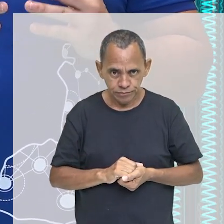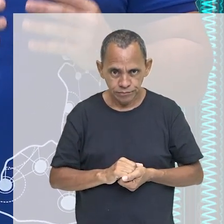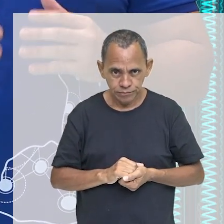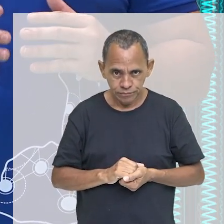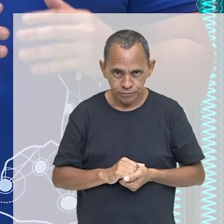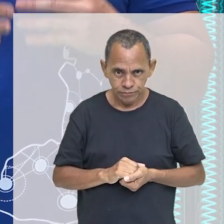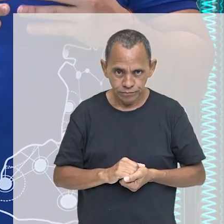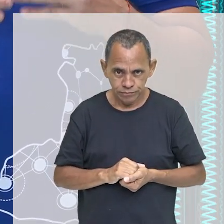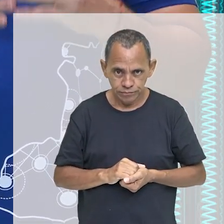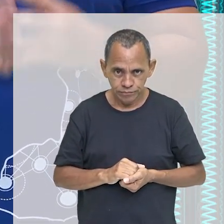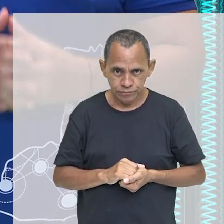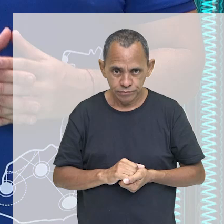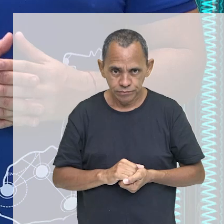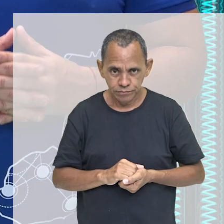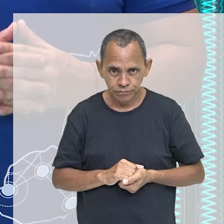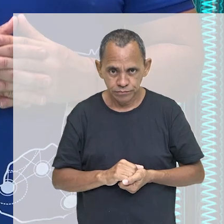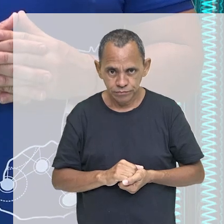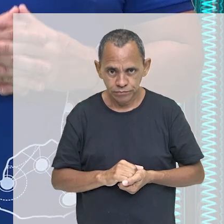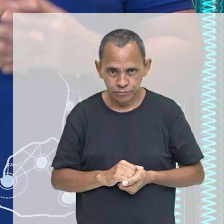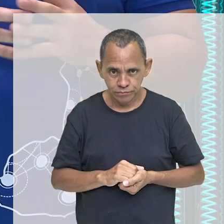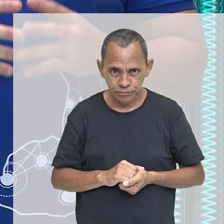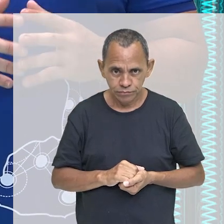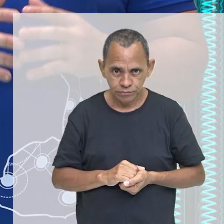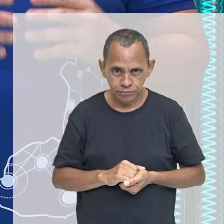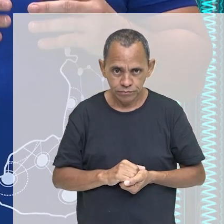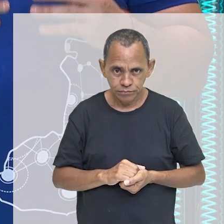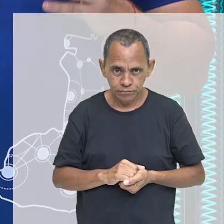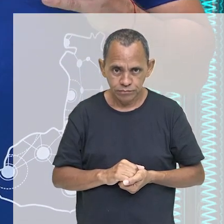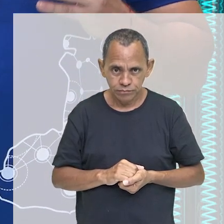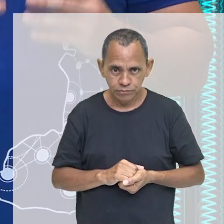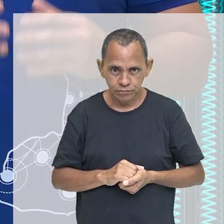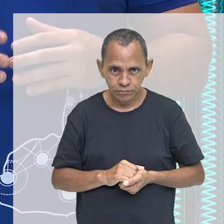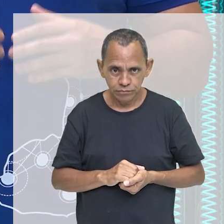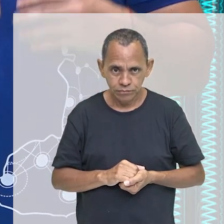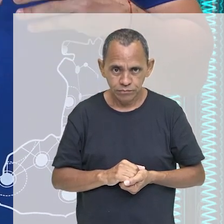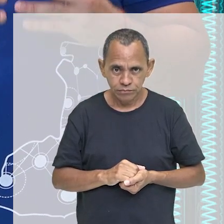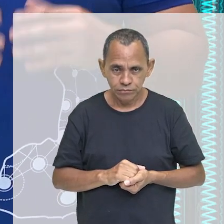and revitalize their language as part of cultural